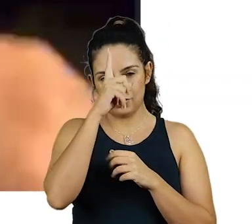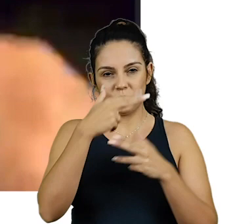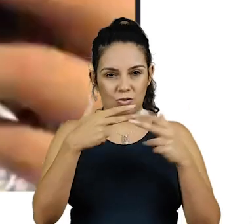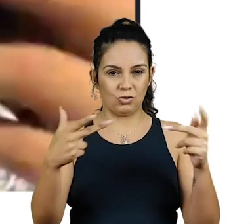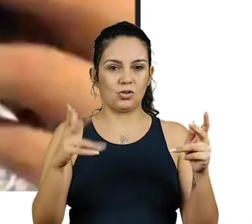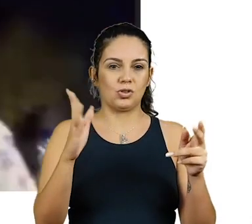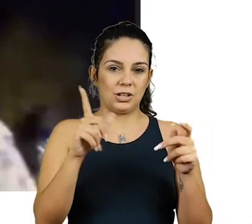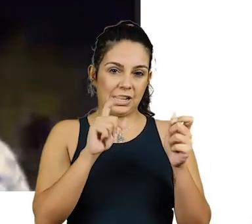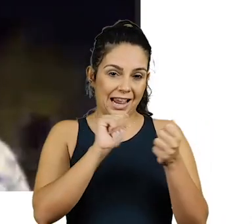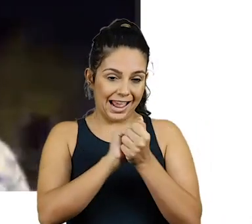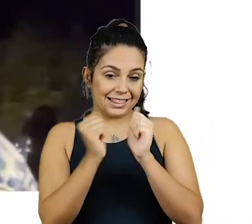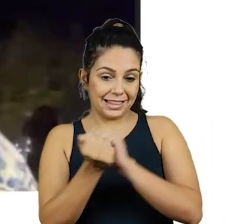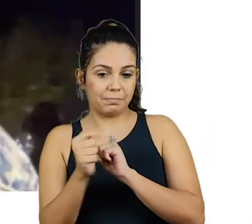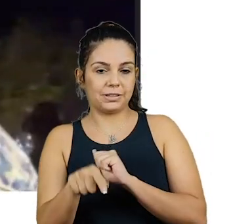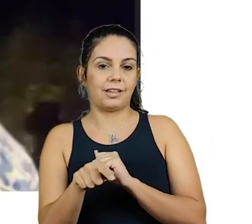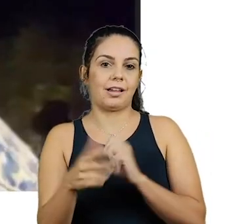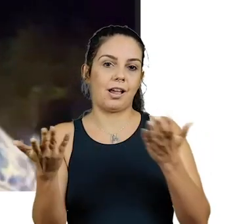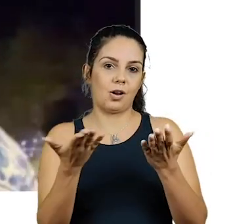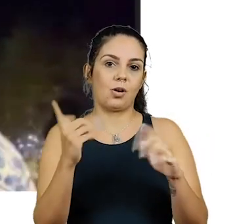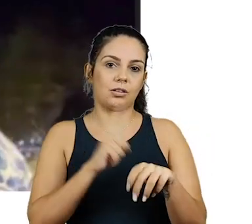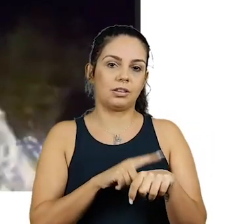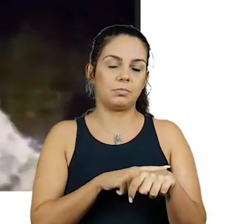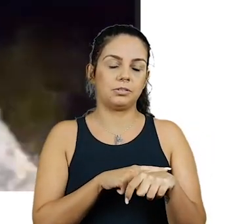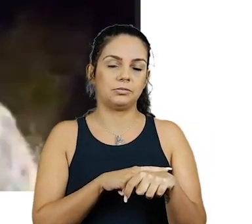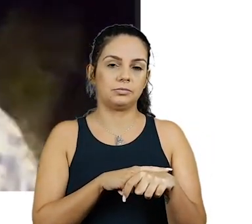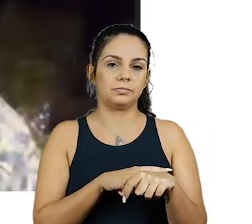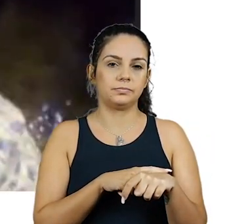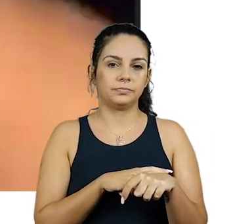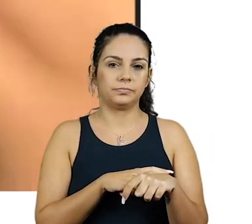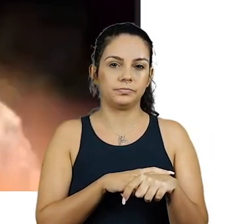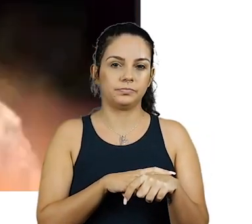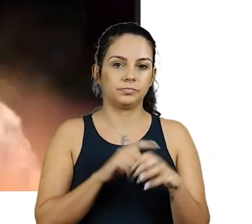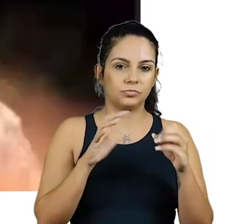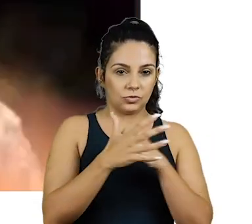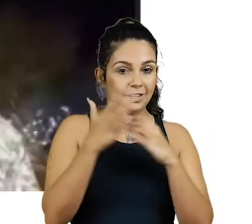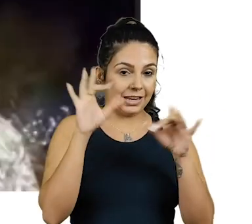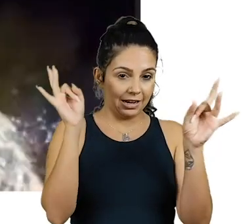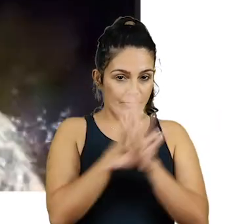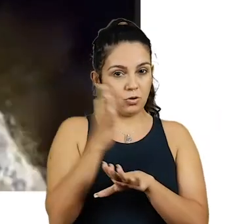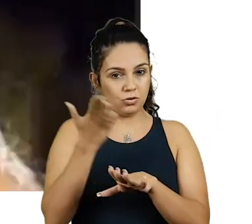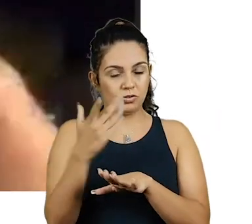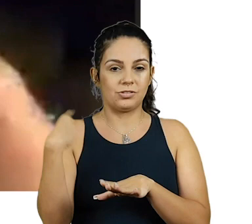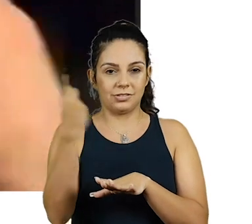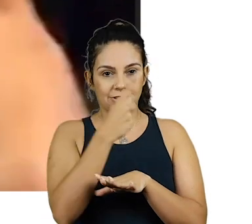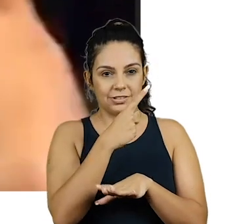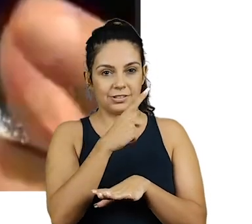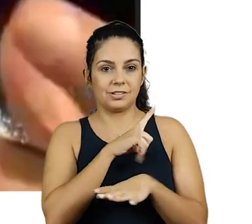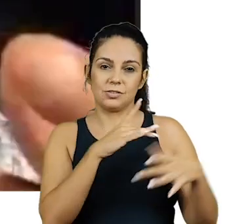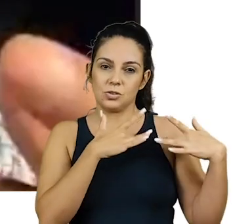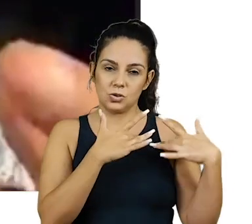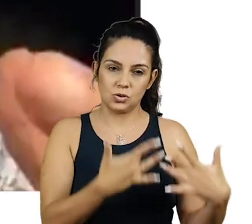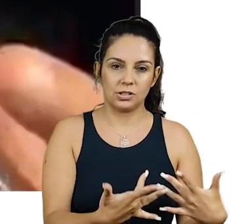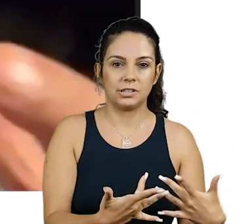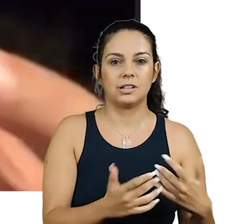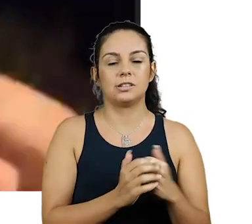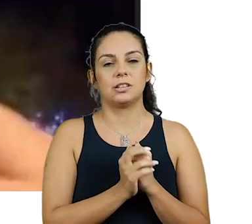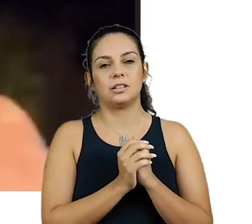bolar coisas que sejam adequadas para esse tempo aqui. E mesmo, digamos que a pandemia terminasse hoje, a gente até se